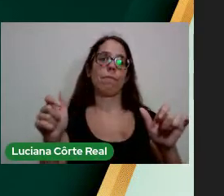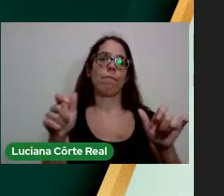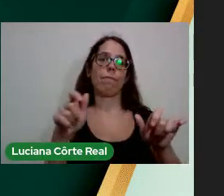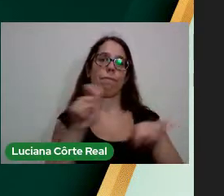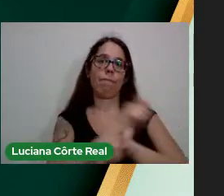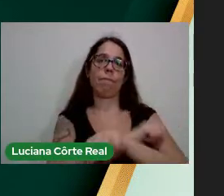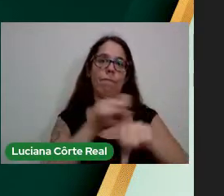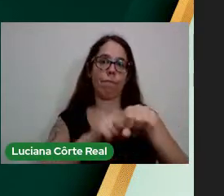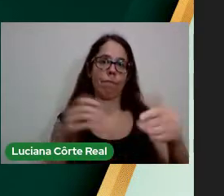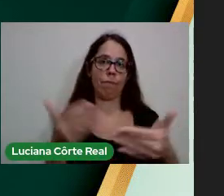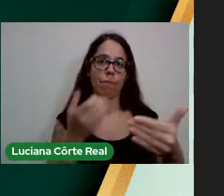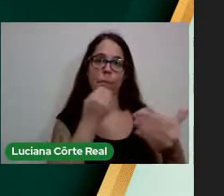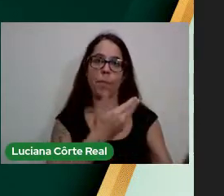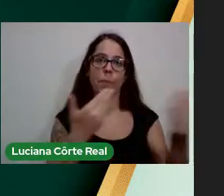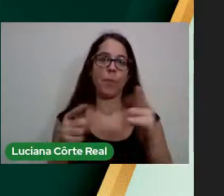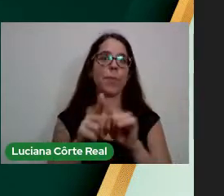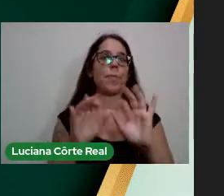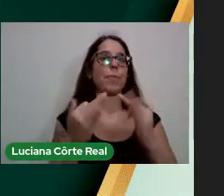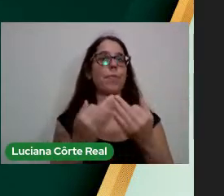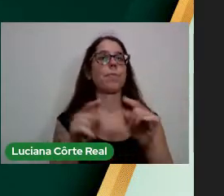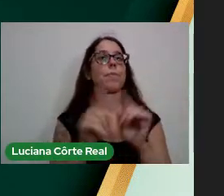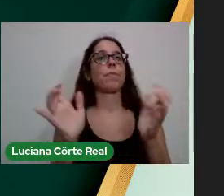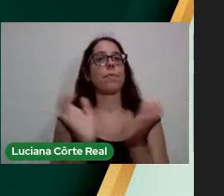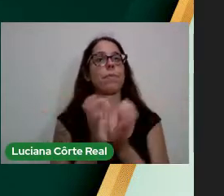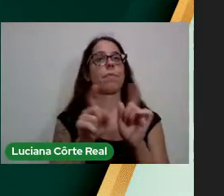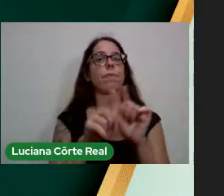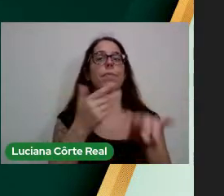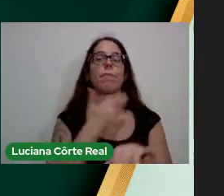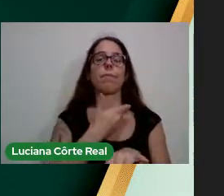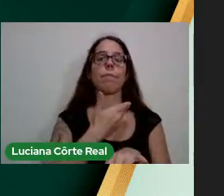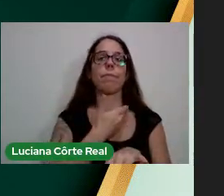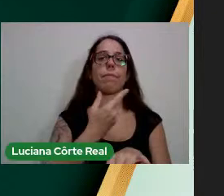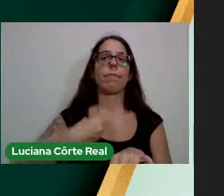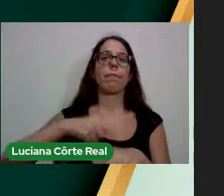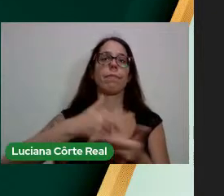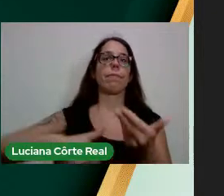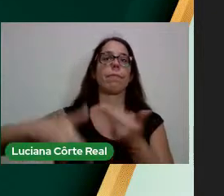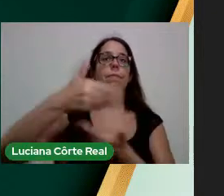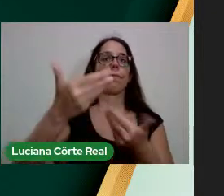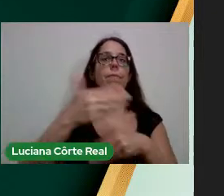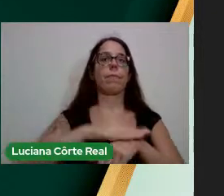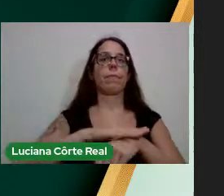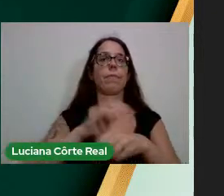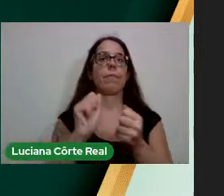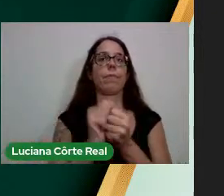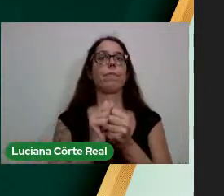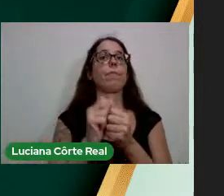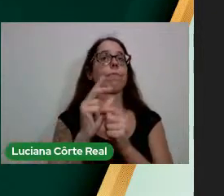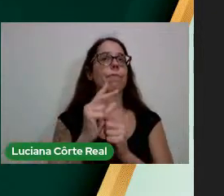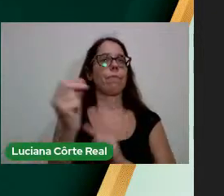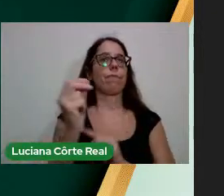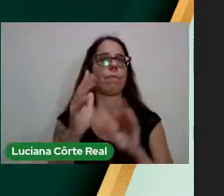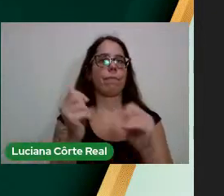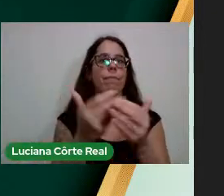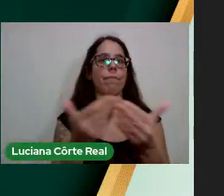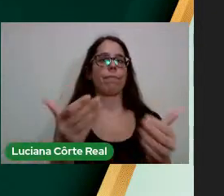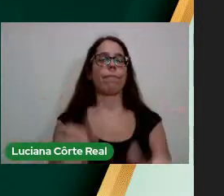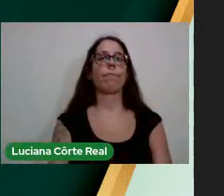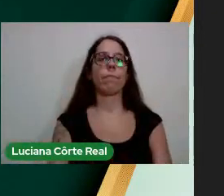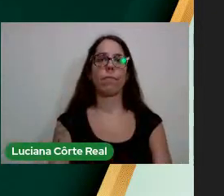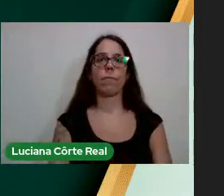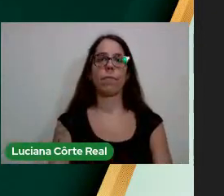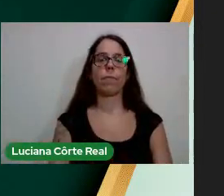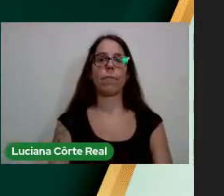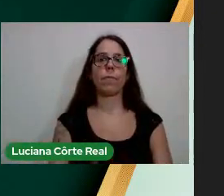familiares, colegas e amigos com quem compartilhamos este momento de conflito. É com